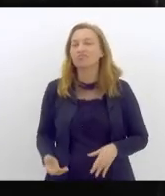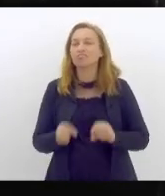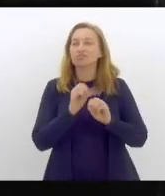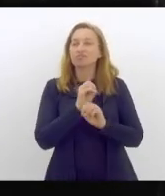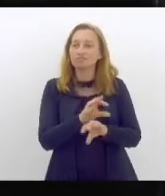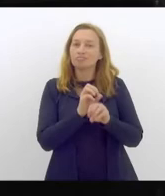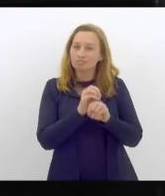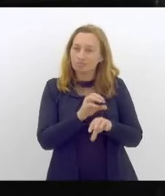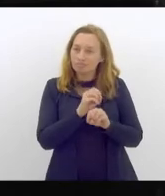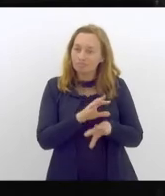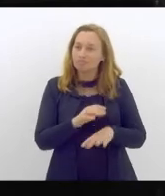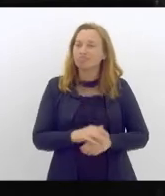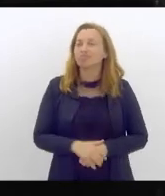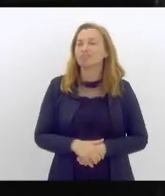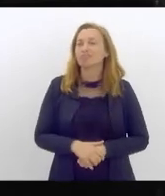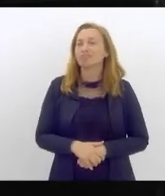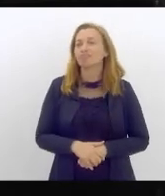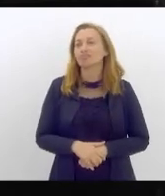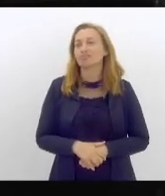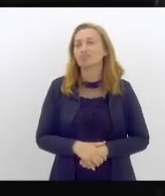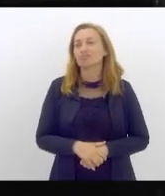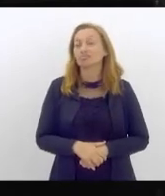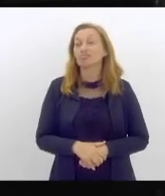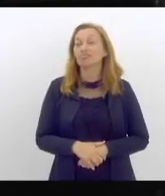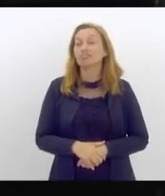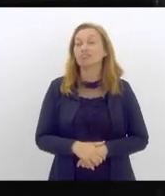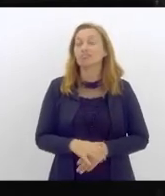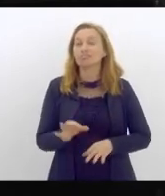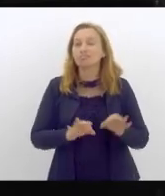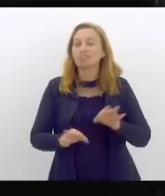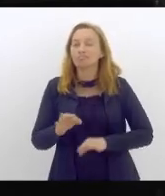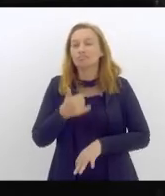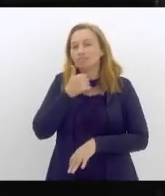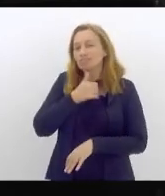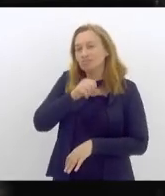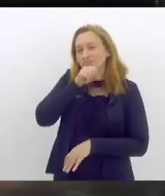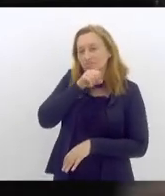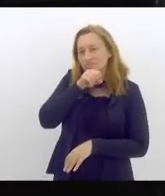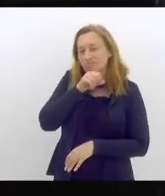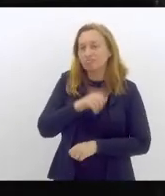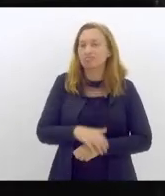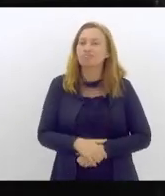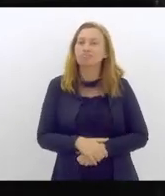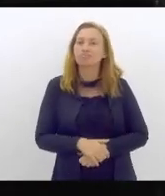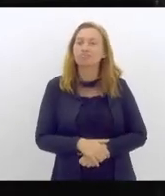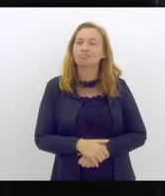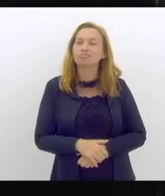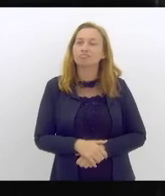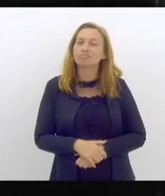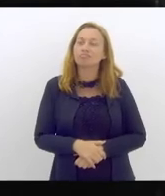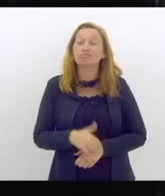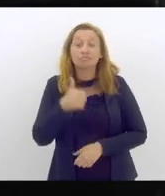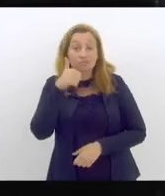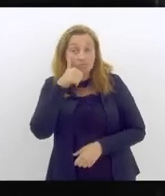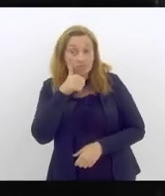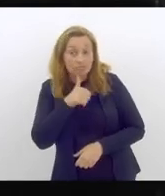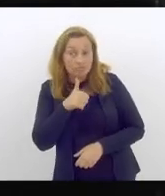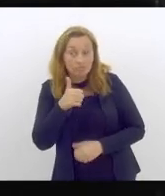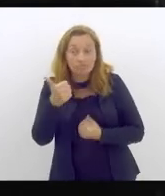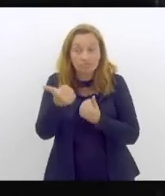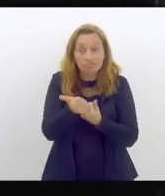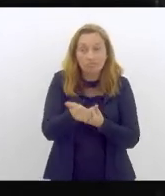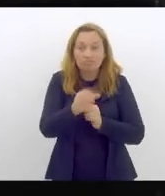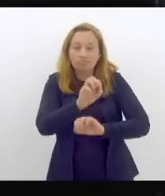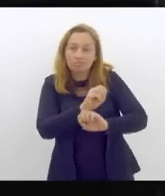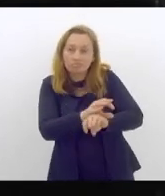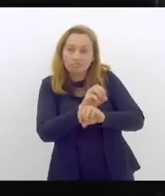educação através do programa mãe que fala de mulheres em apoio